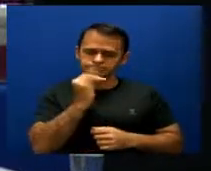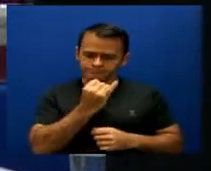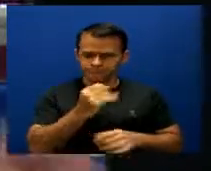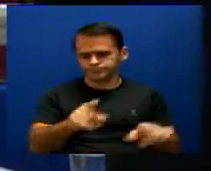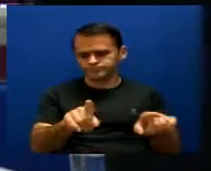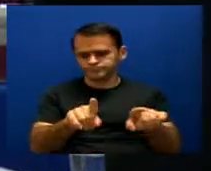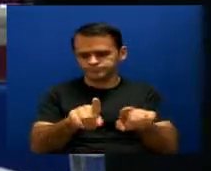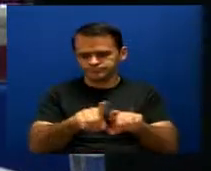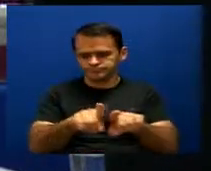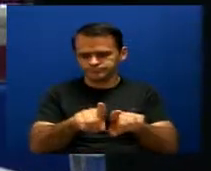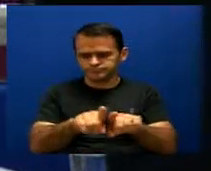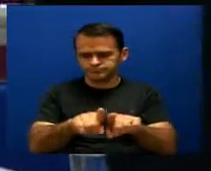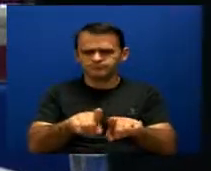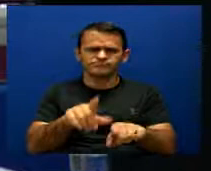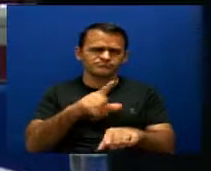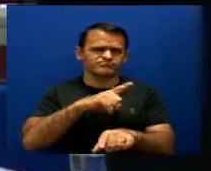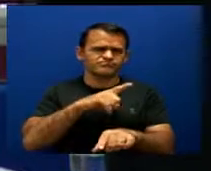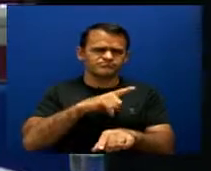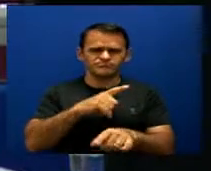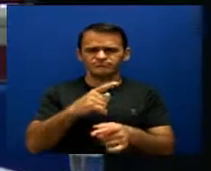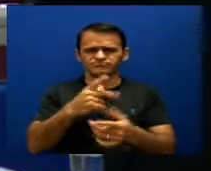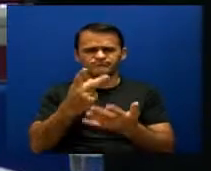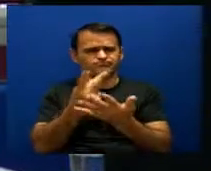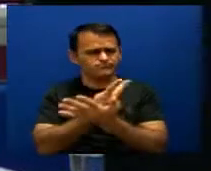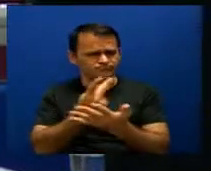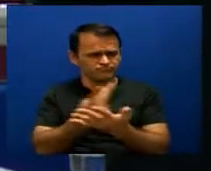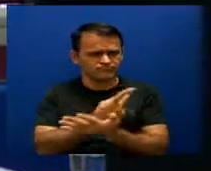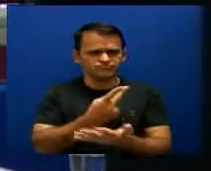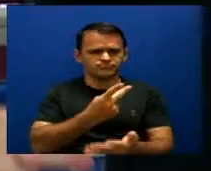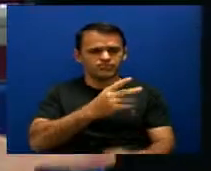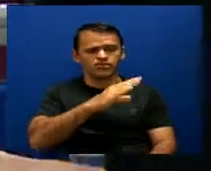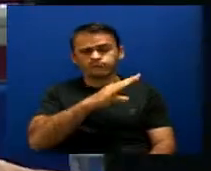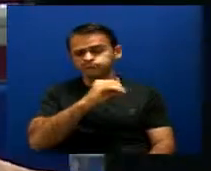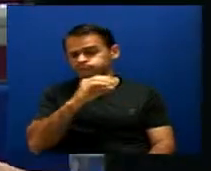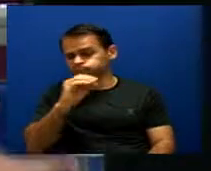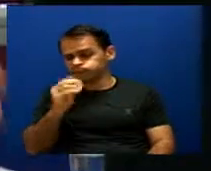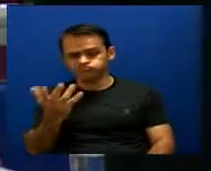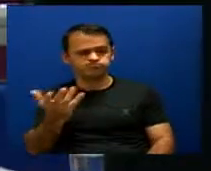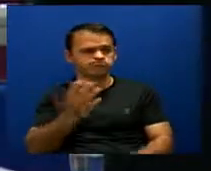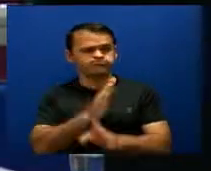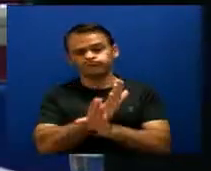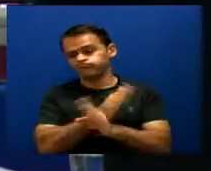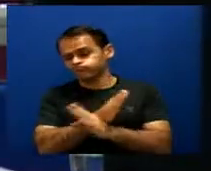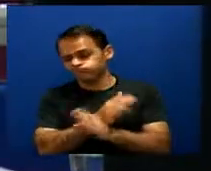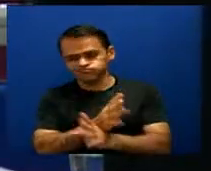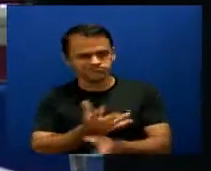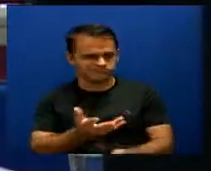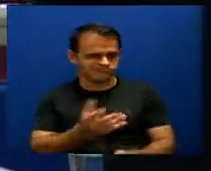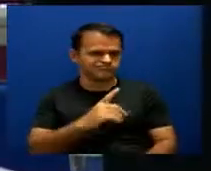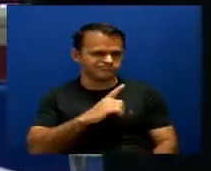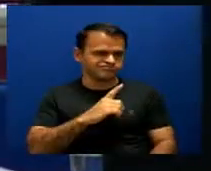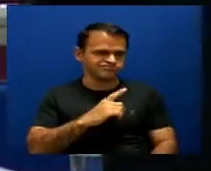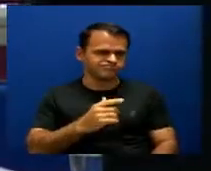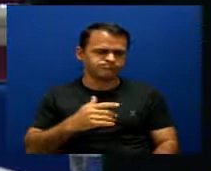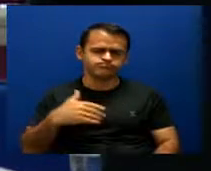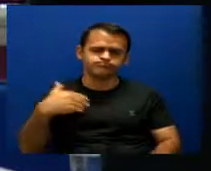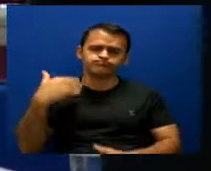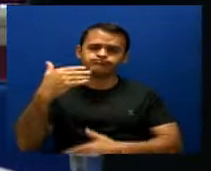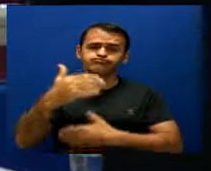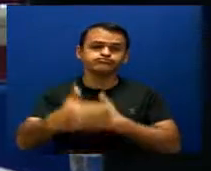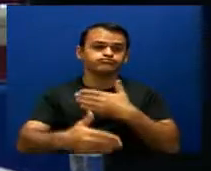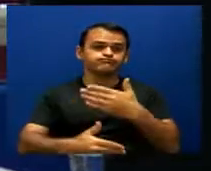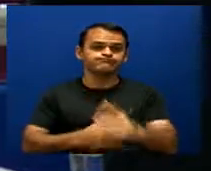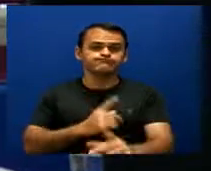que houve erro e negligência do poder público anteriores, porque esse caso só chegou a esse